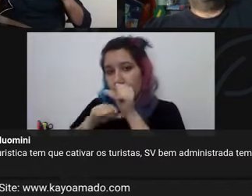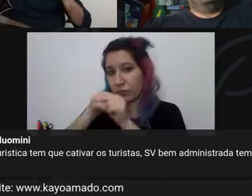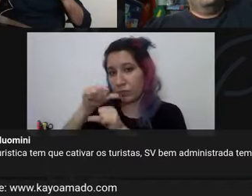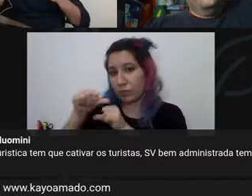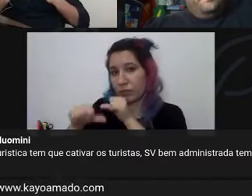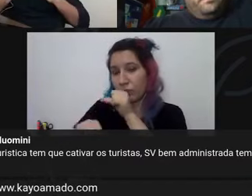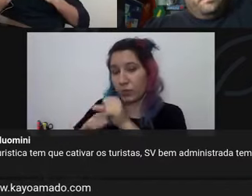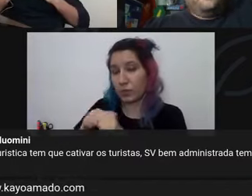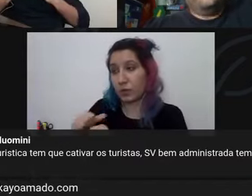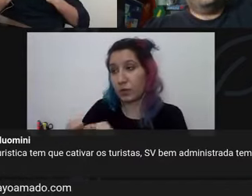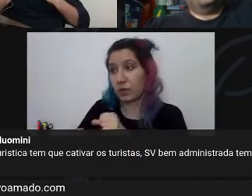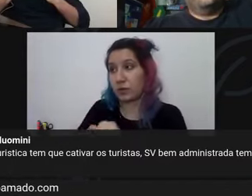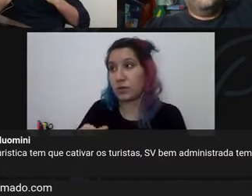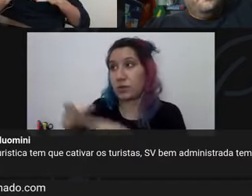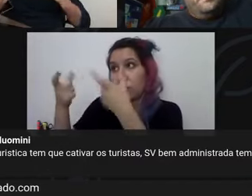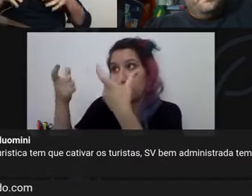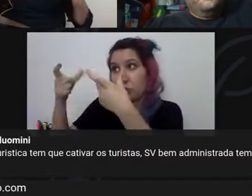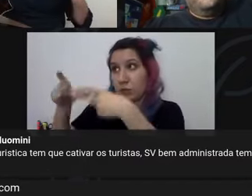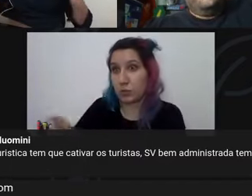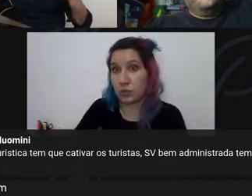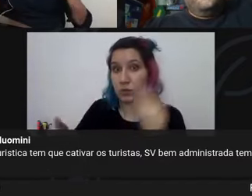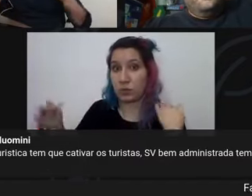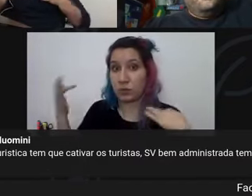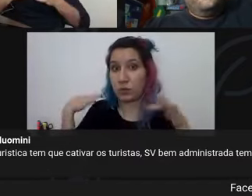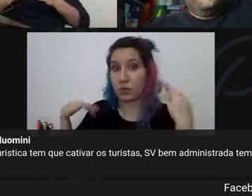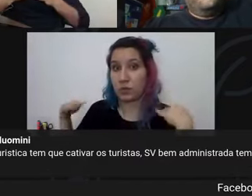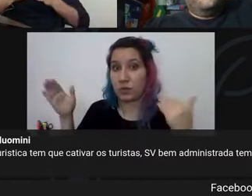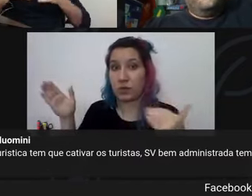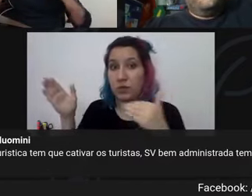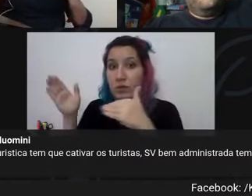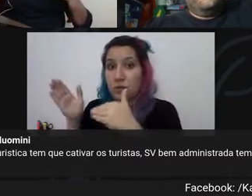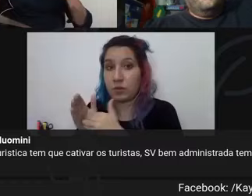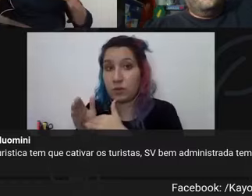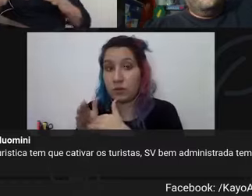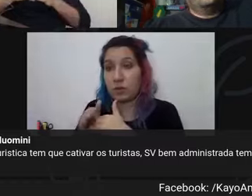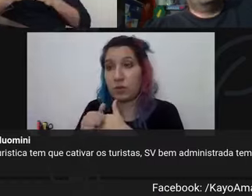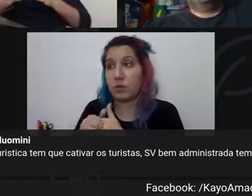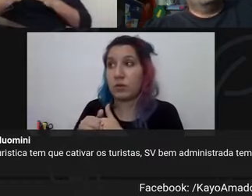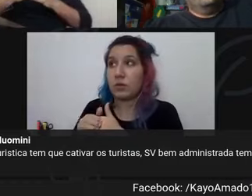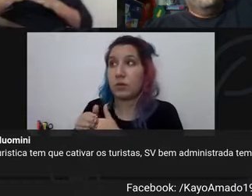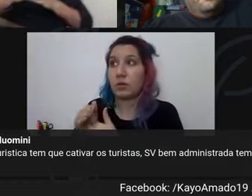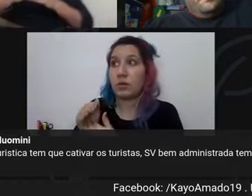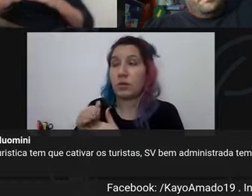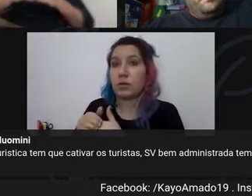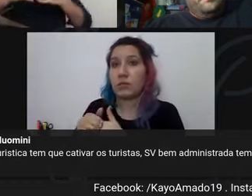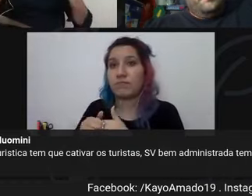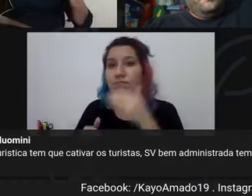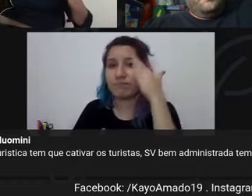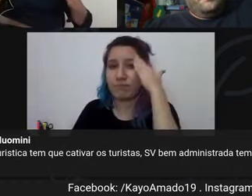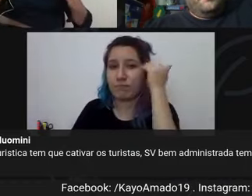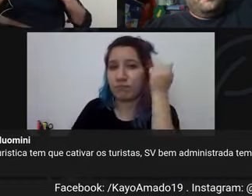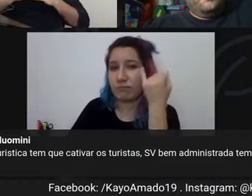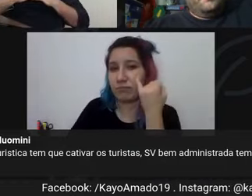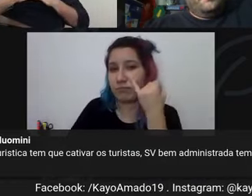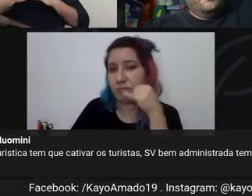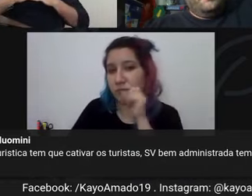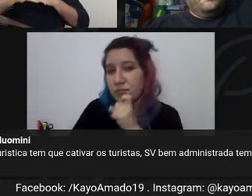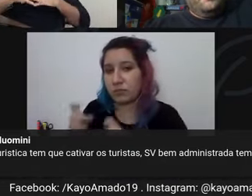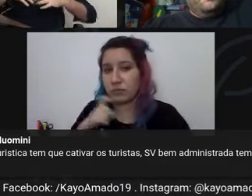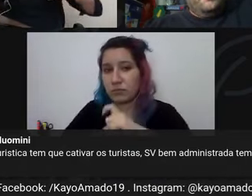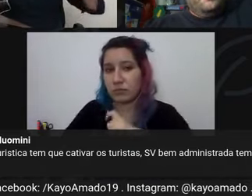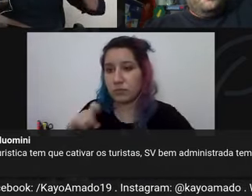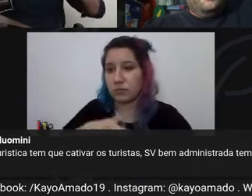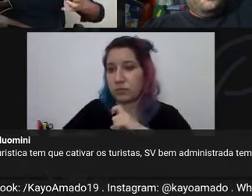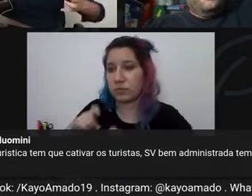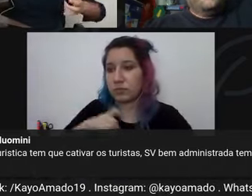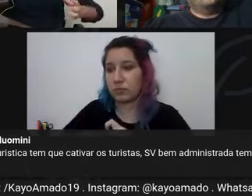desses espaços turísticos, até mesmo a cadeia produtiva necessária, porque a gente sabe que se você vai desenvolver o setor, você